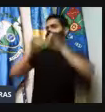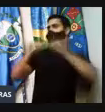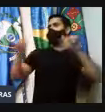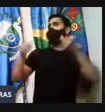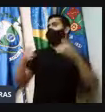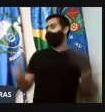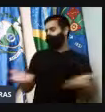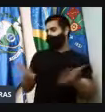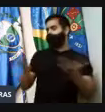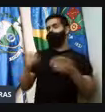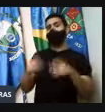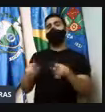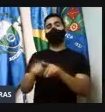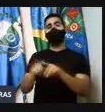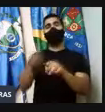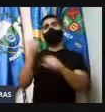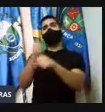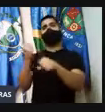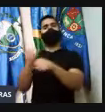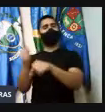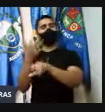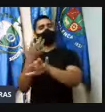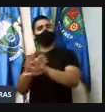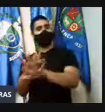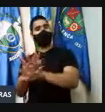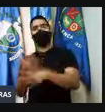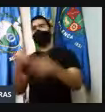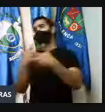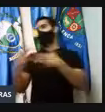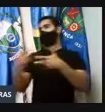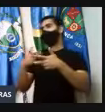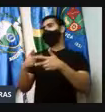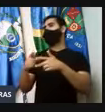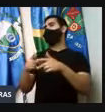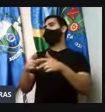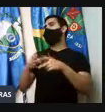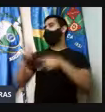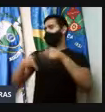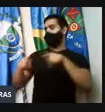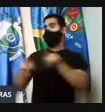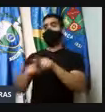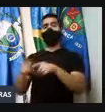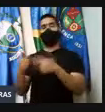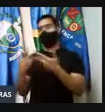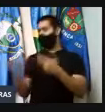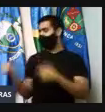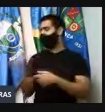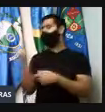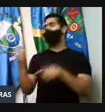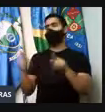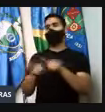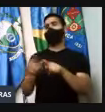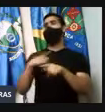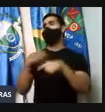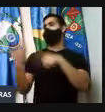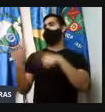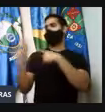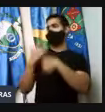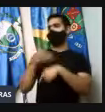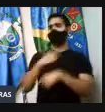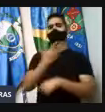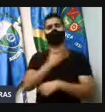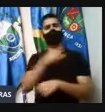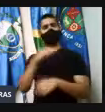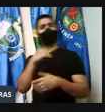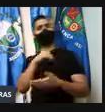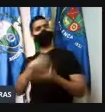investir na reforma de praças e de logradouros públicos, e é muito importante para a gente contar e ter a amizade de um